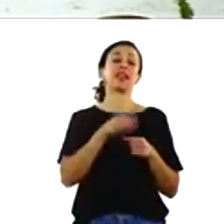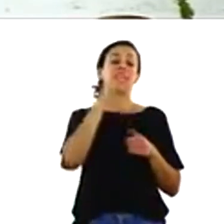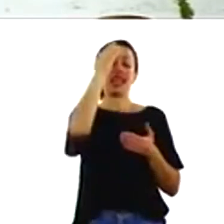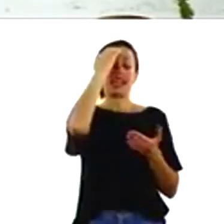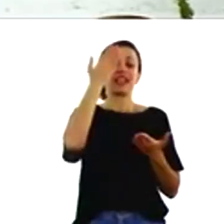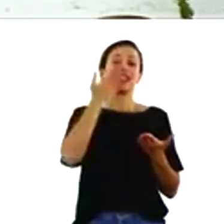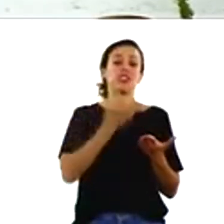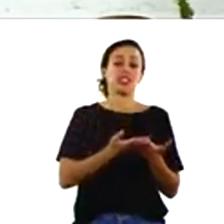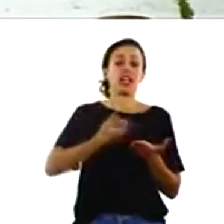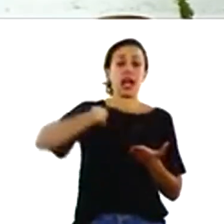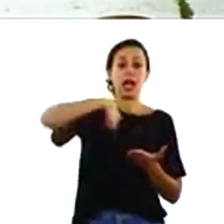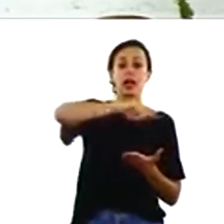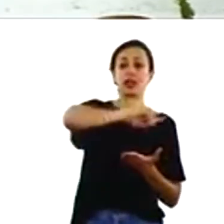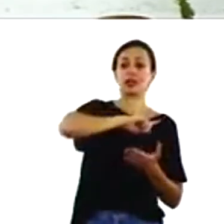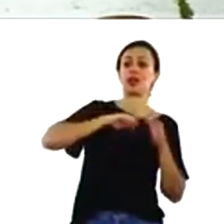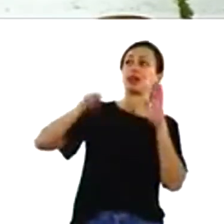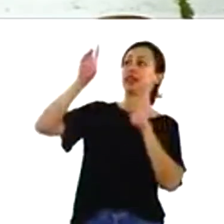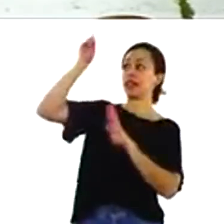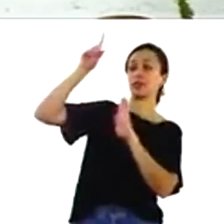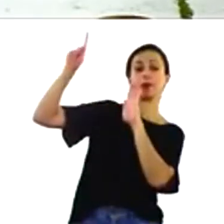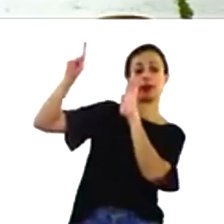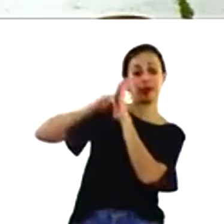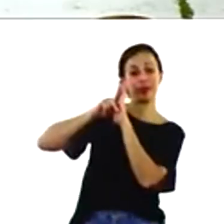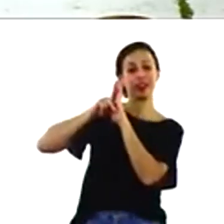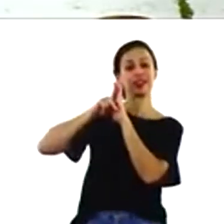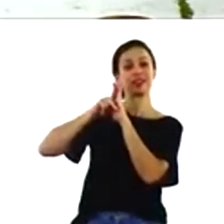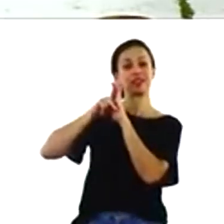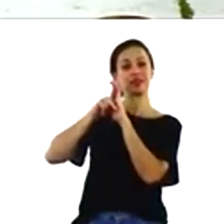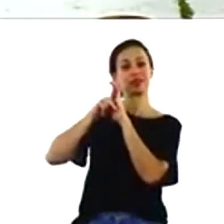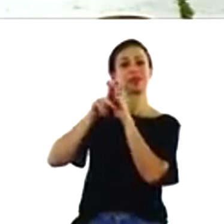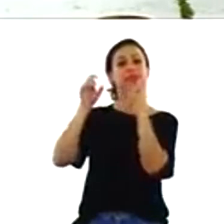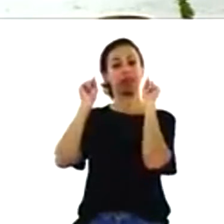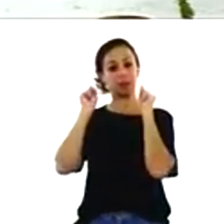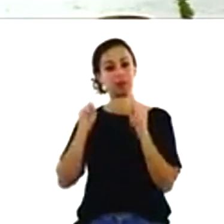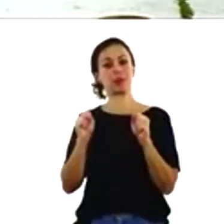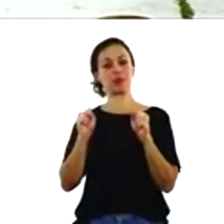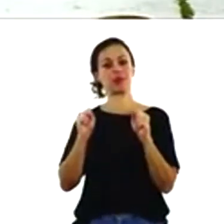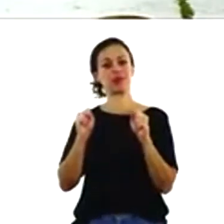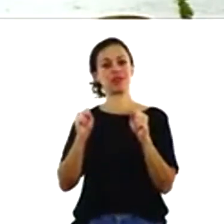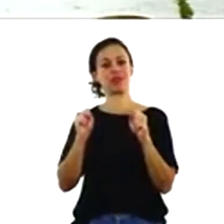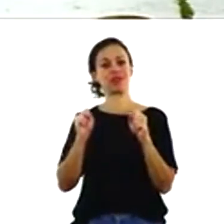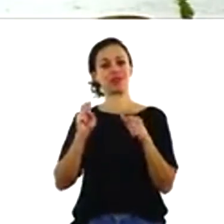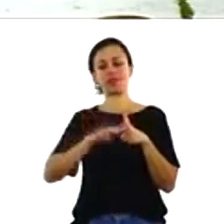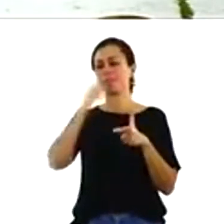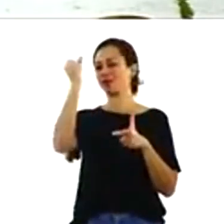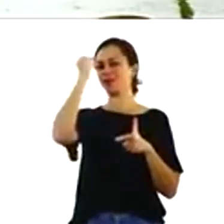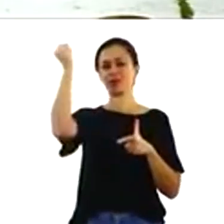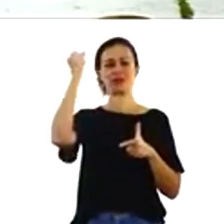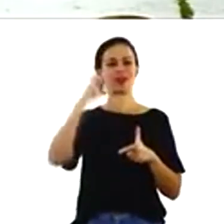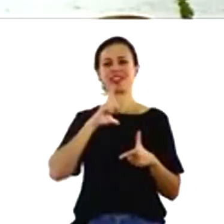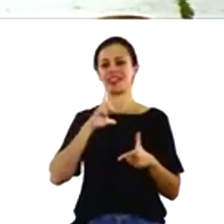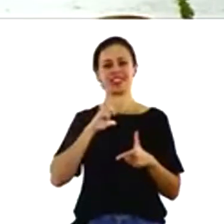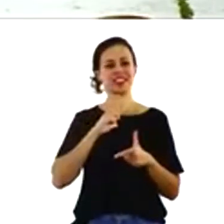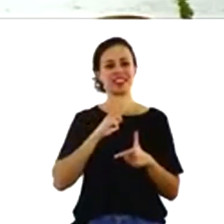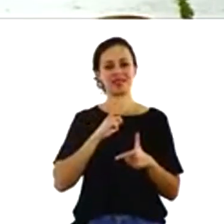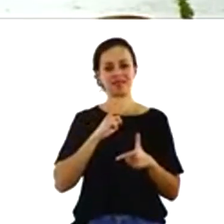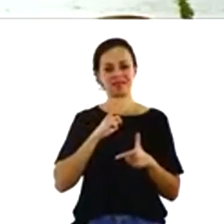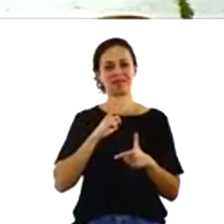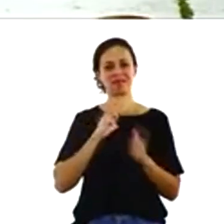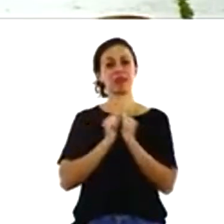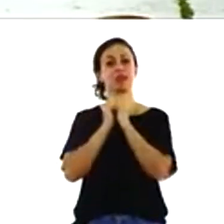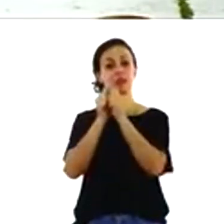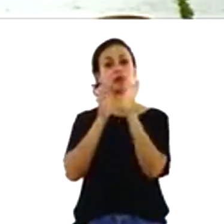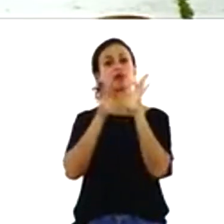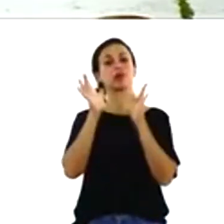que somos herança de Deus. E podemos ter esperança. Ele nos diz também que Ele